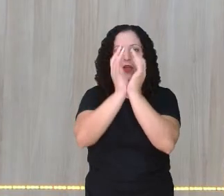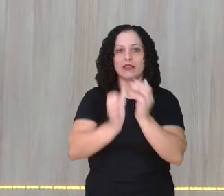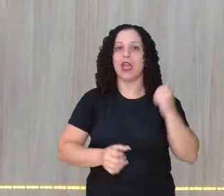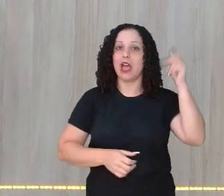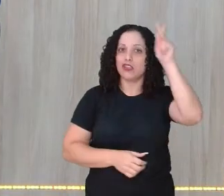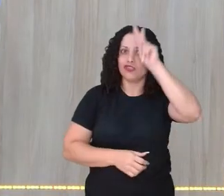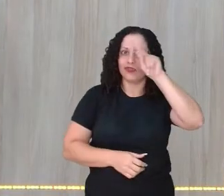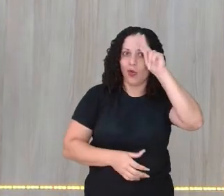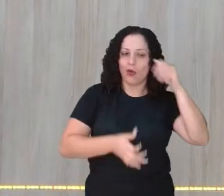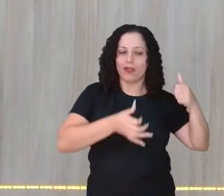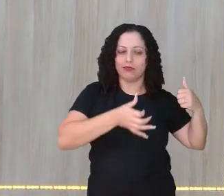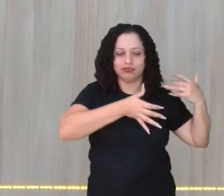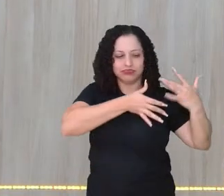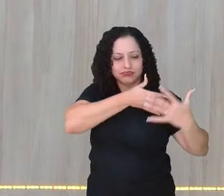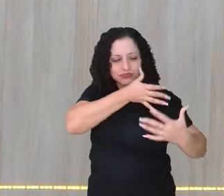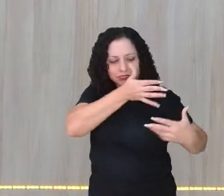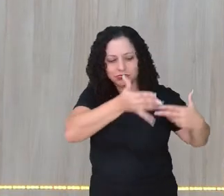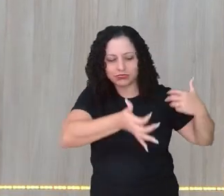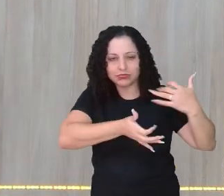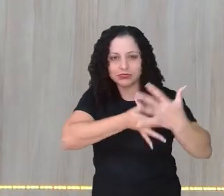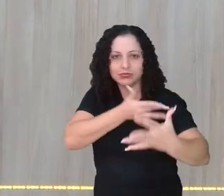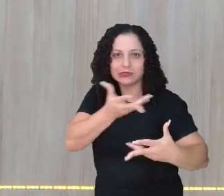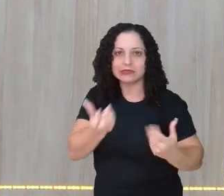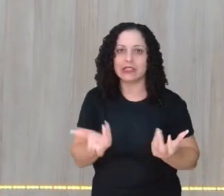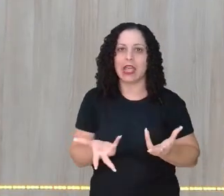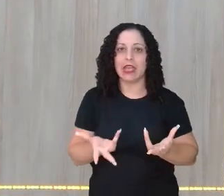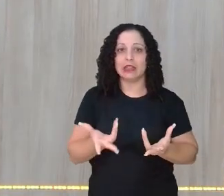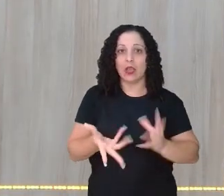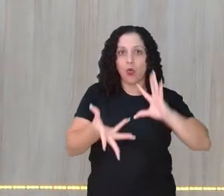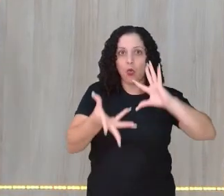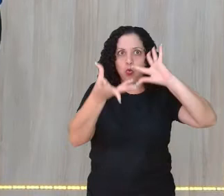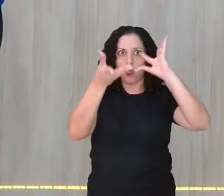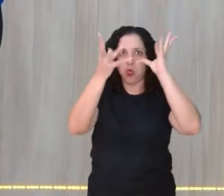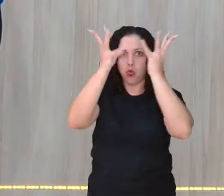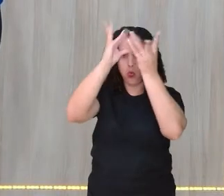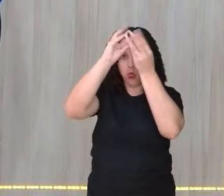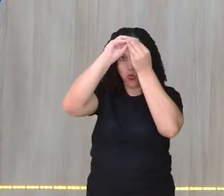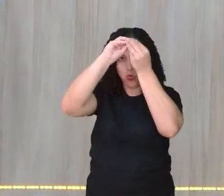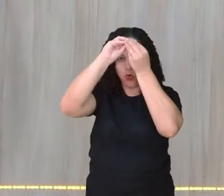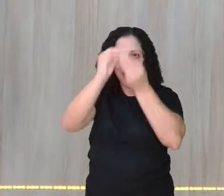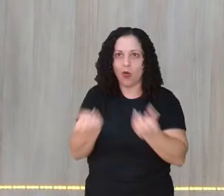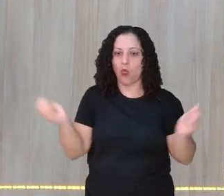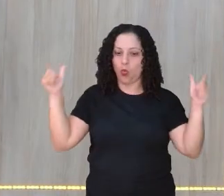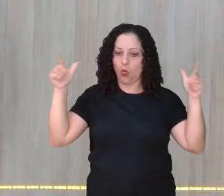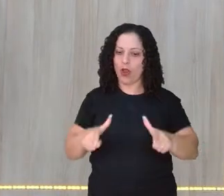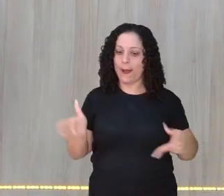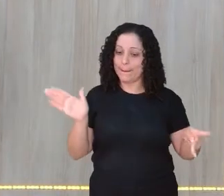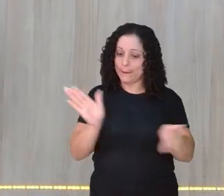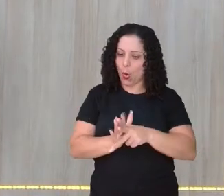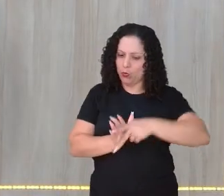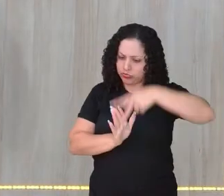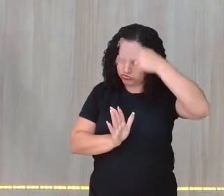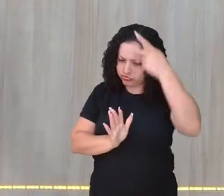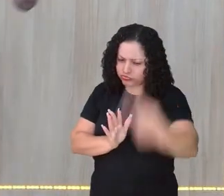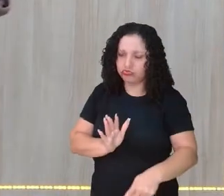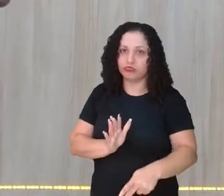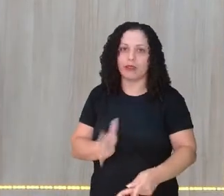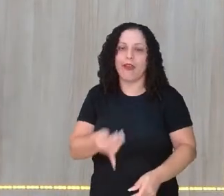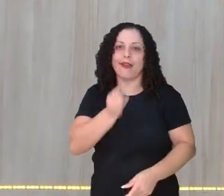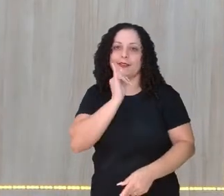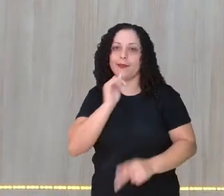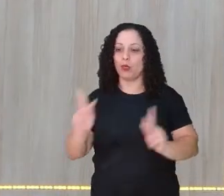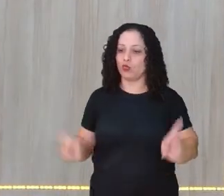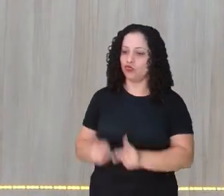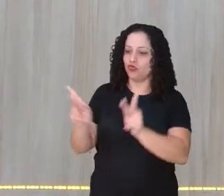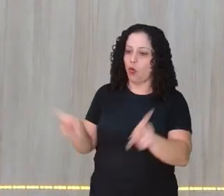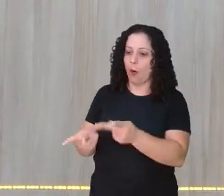desenvolvendo, o espaço é muito abstrato, não temos um lugar físico, aconteceu no shopping,